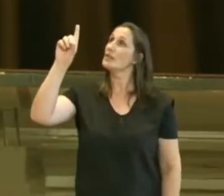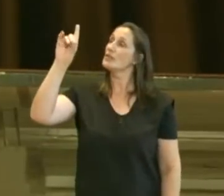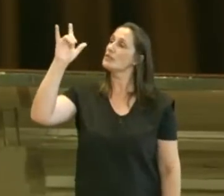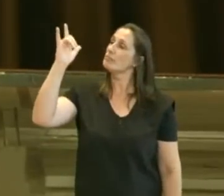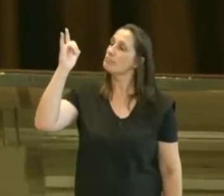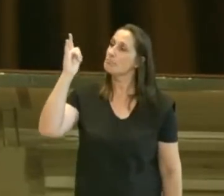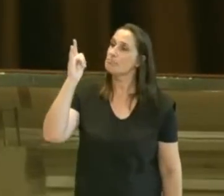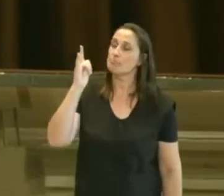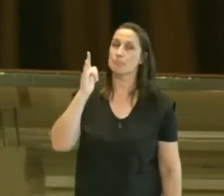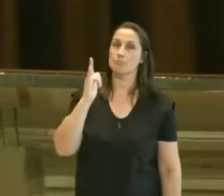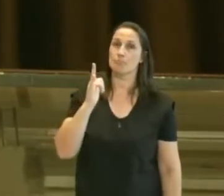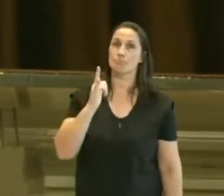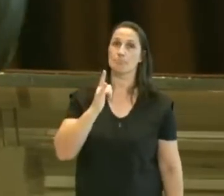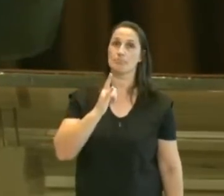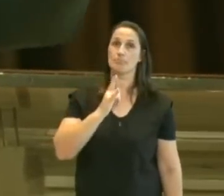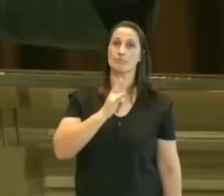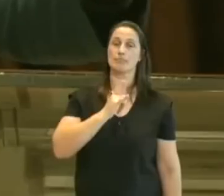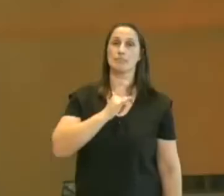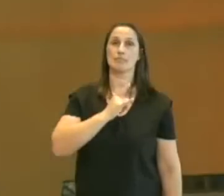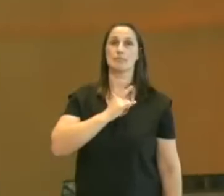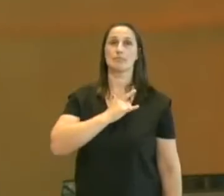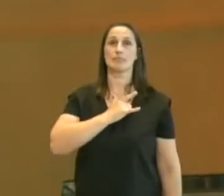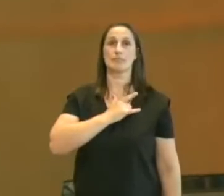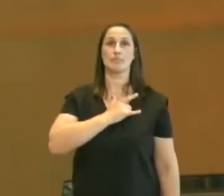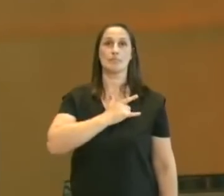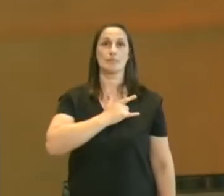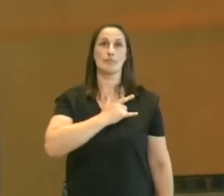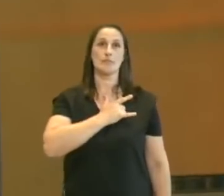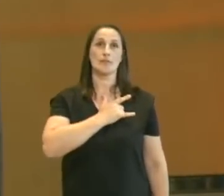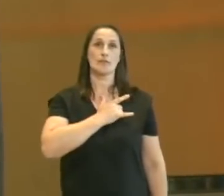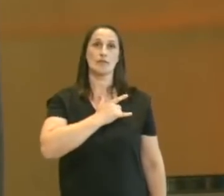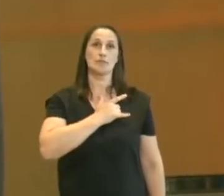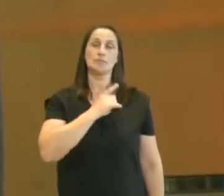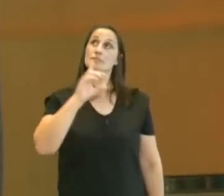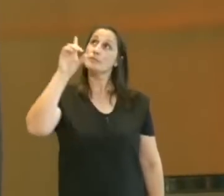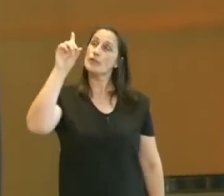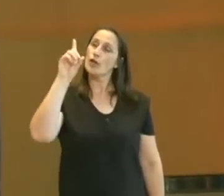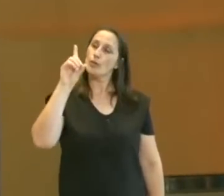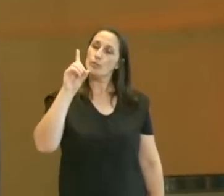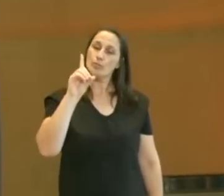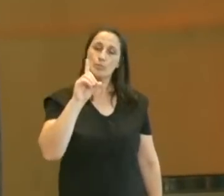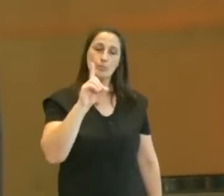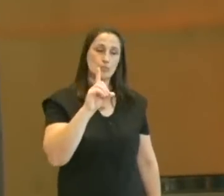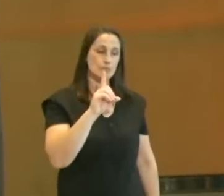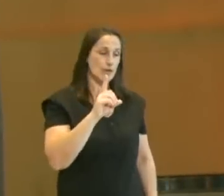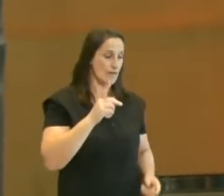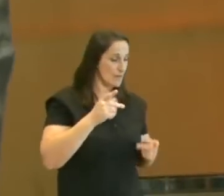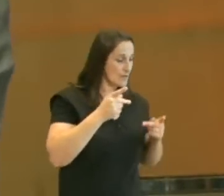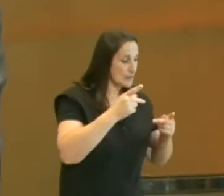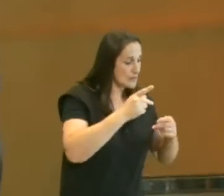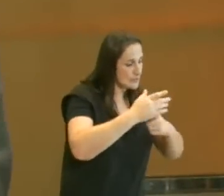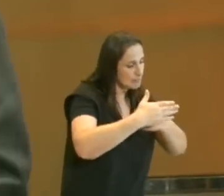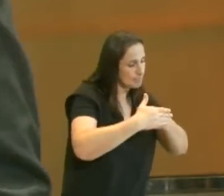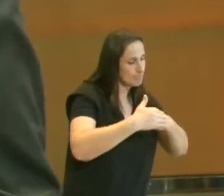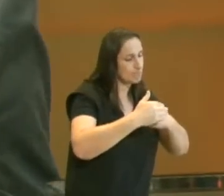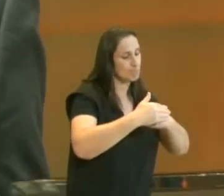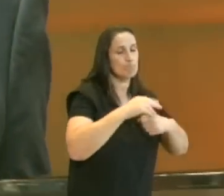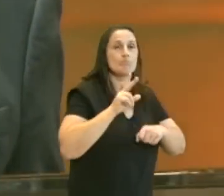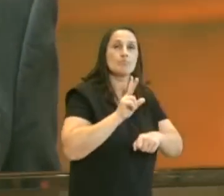ama, Ele vai lá onde a gente está e nos visita de novo.